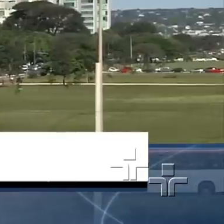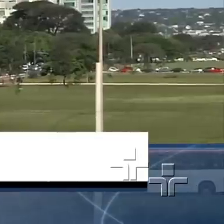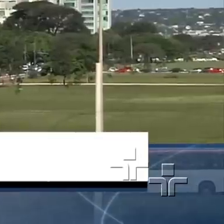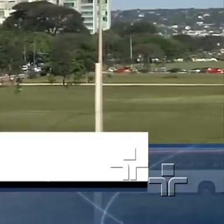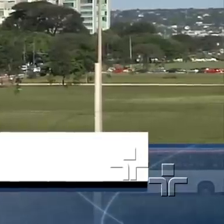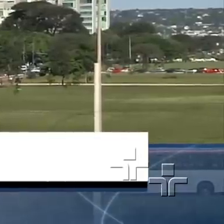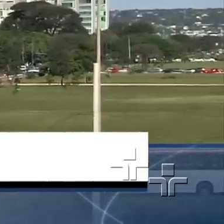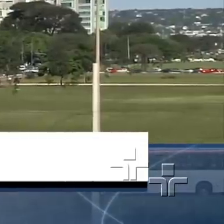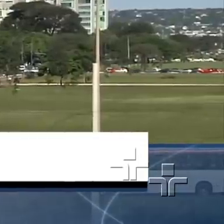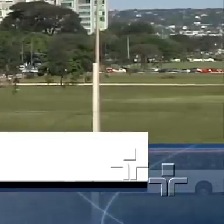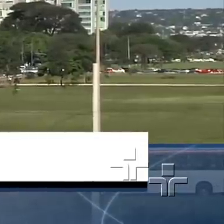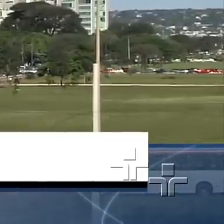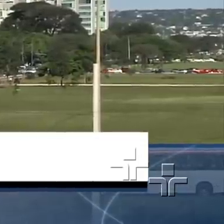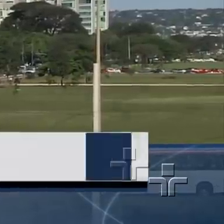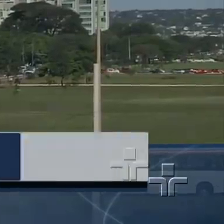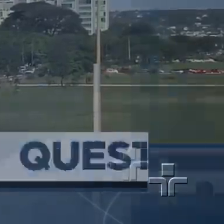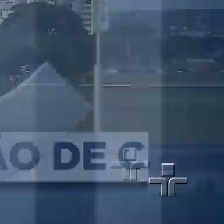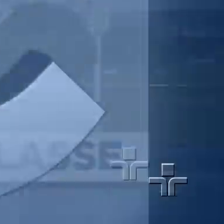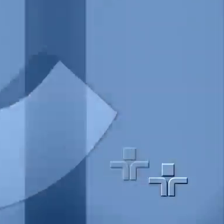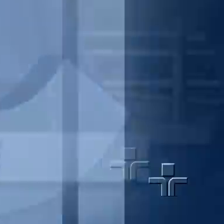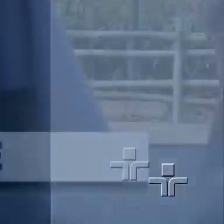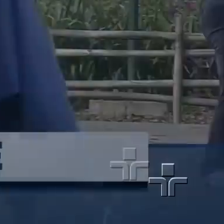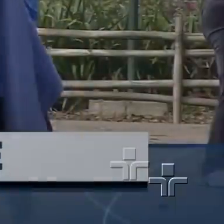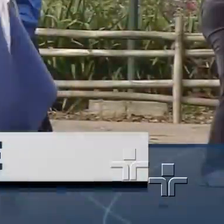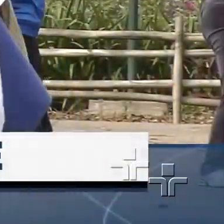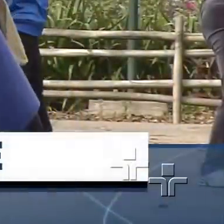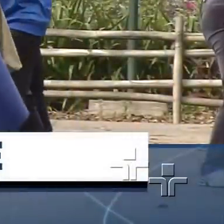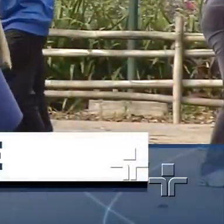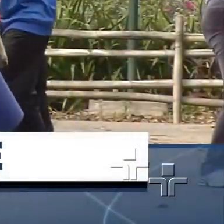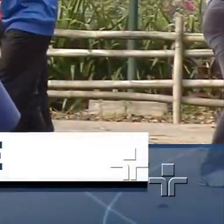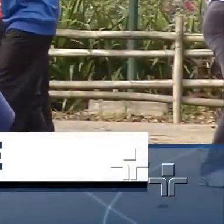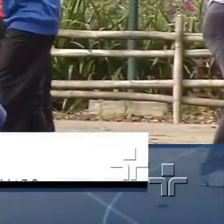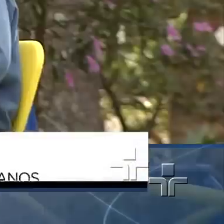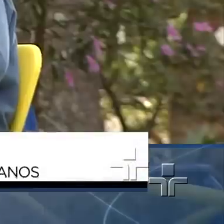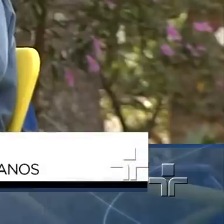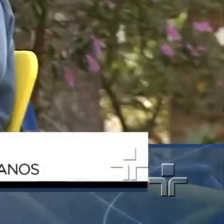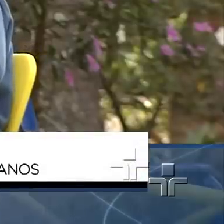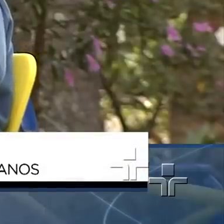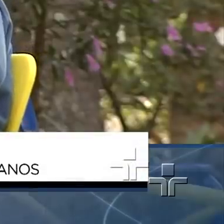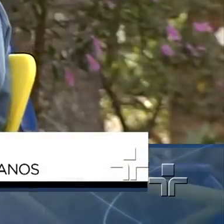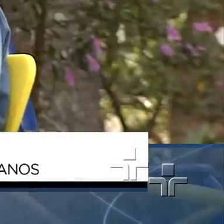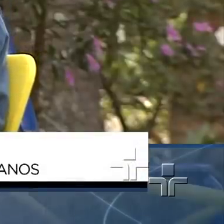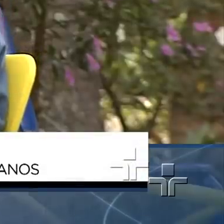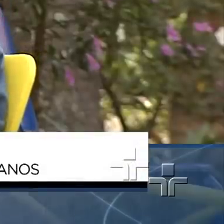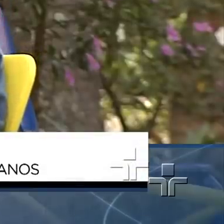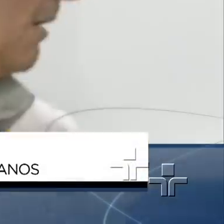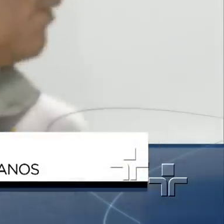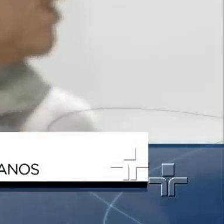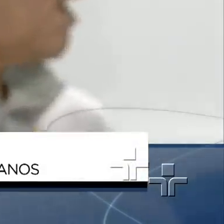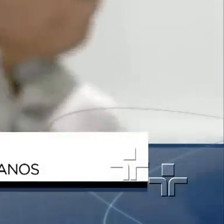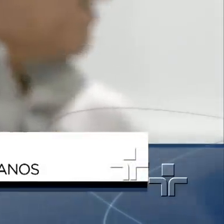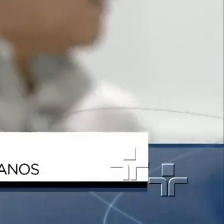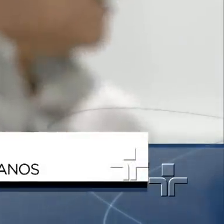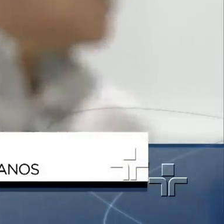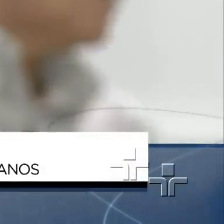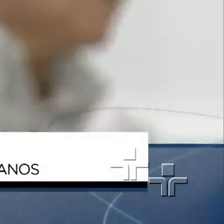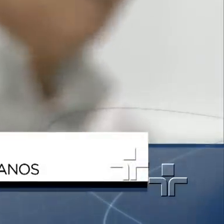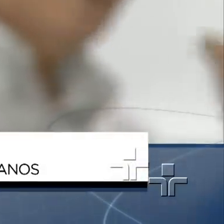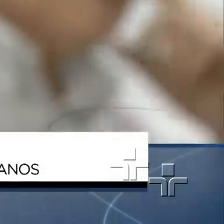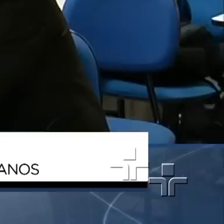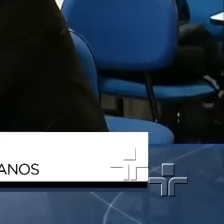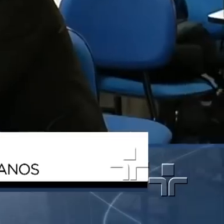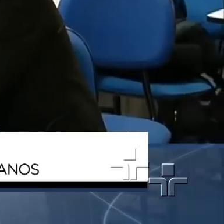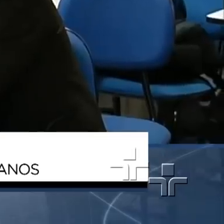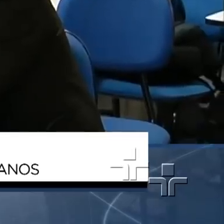a pasta de Ciência e Tecnologia. Com o envelhecimento da população, pessoas com mais de 50